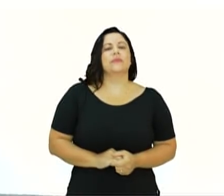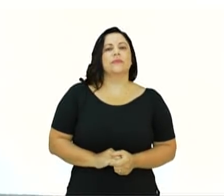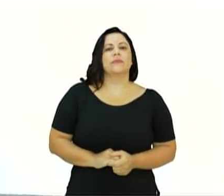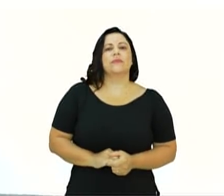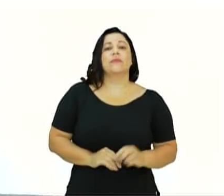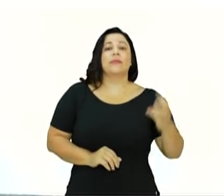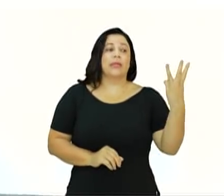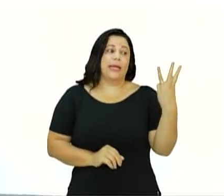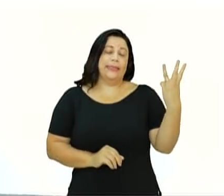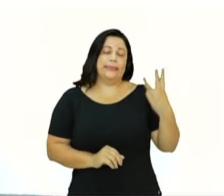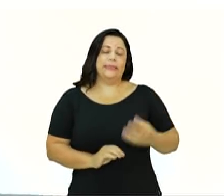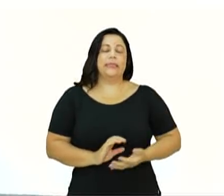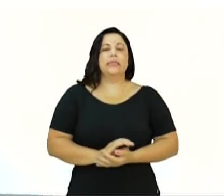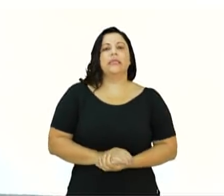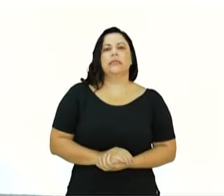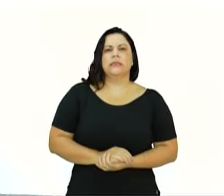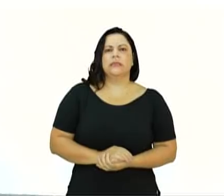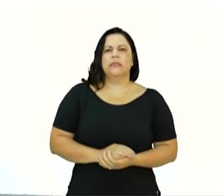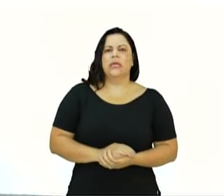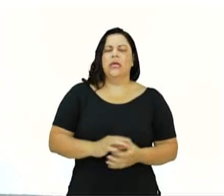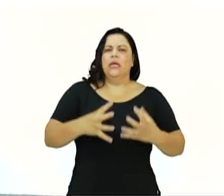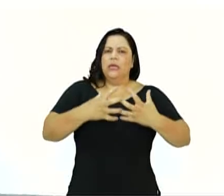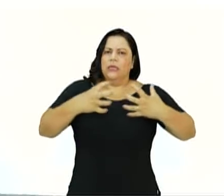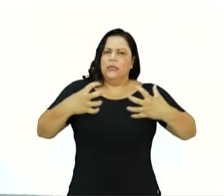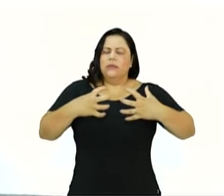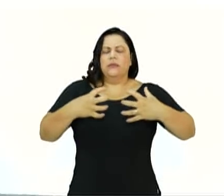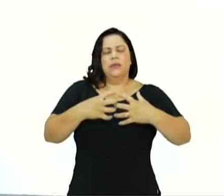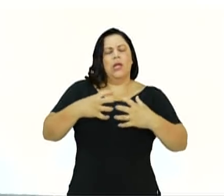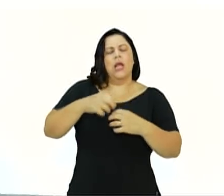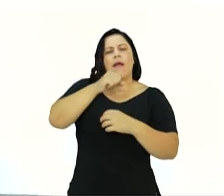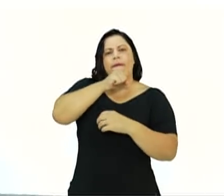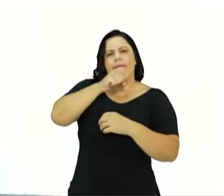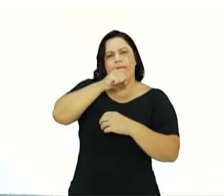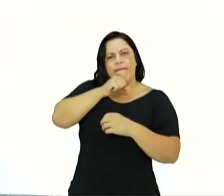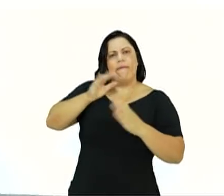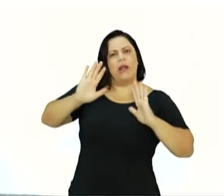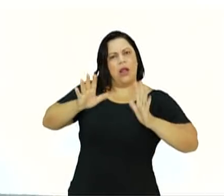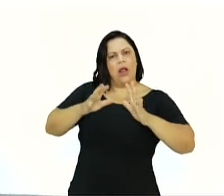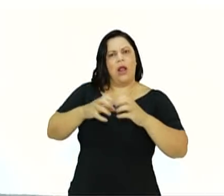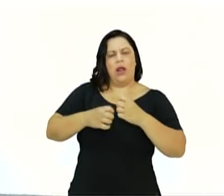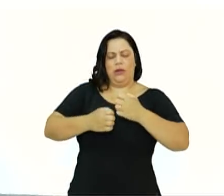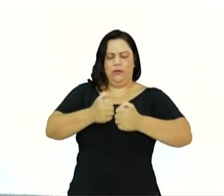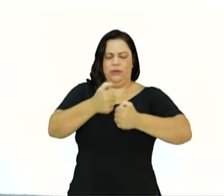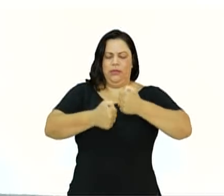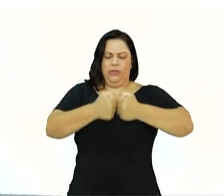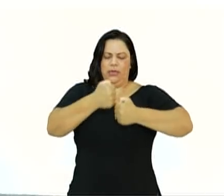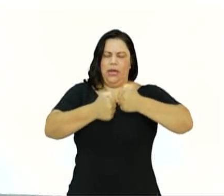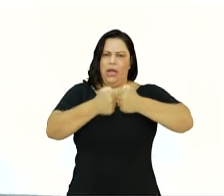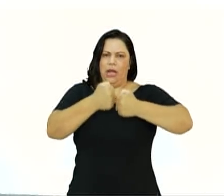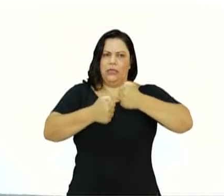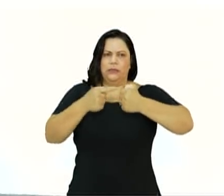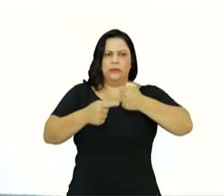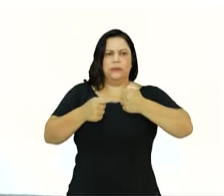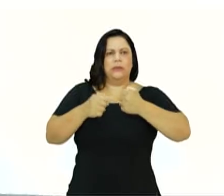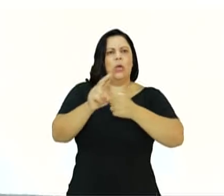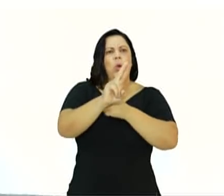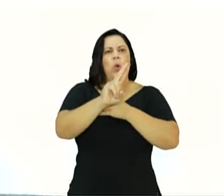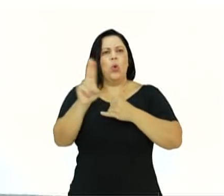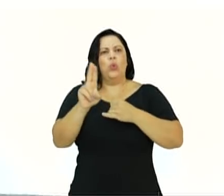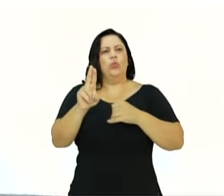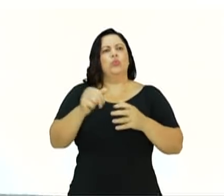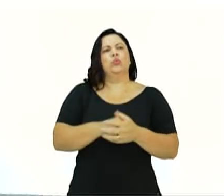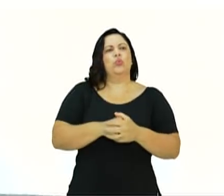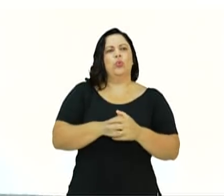Afirmativa 3. O tecido cartilaginoso adulto é calcificado e apresenta os chamados canais de Havers, responsáveis